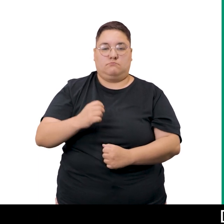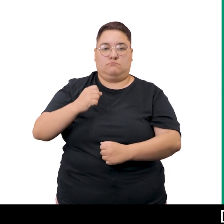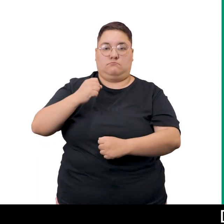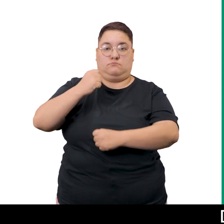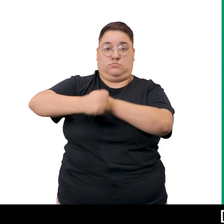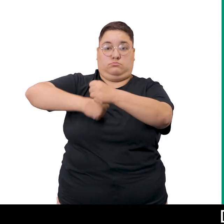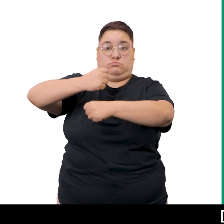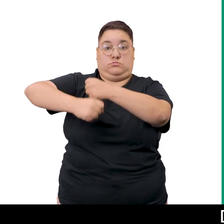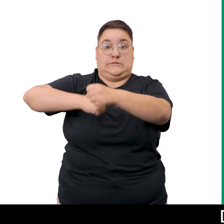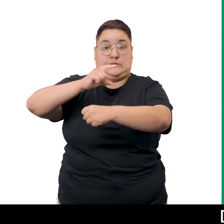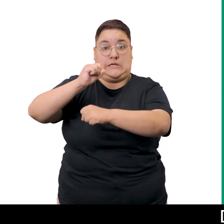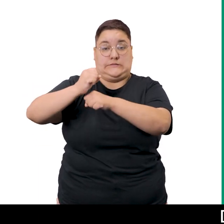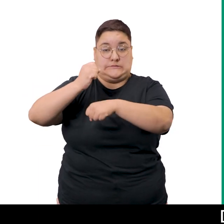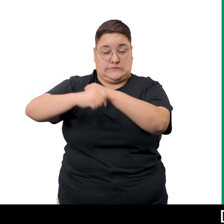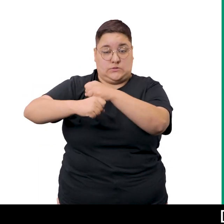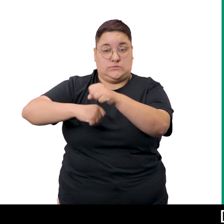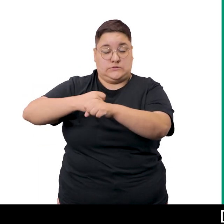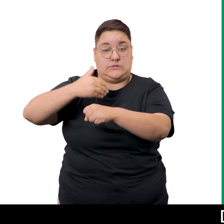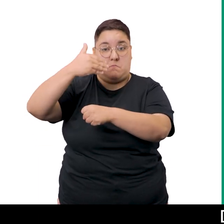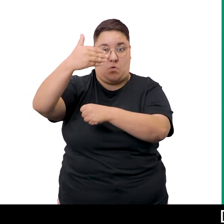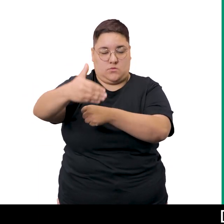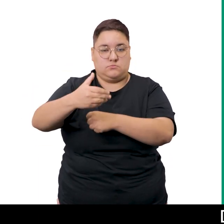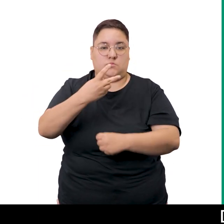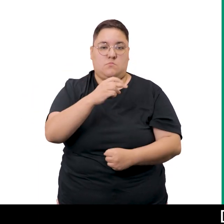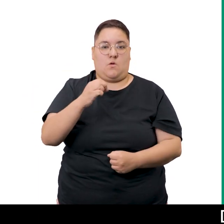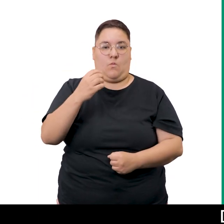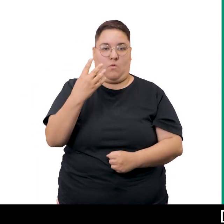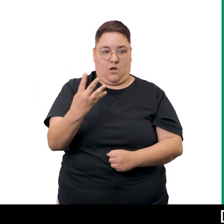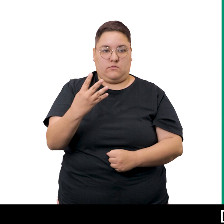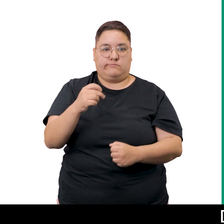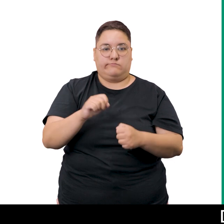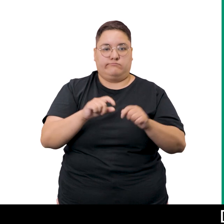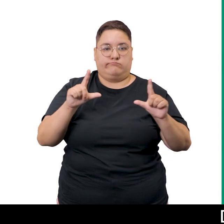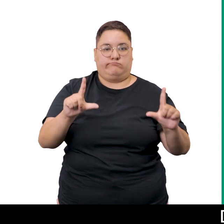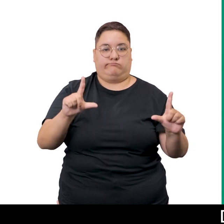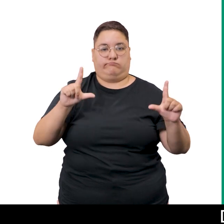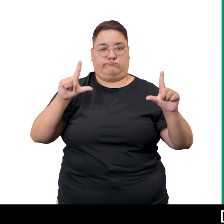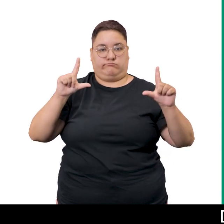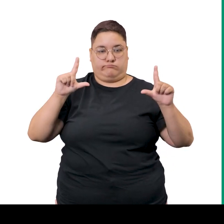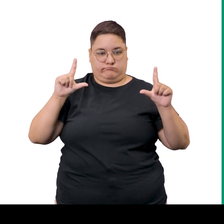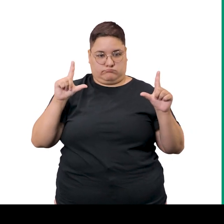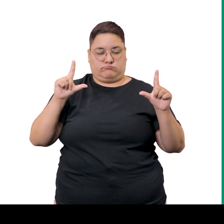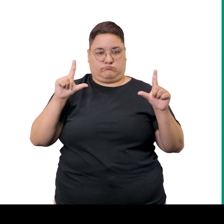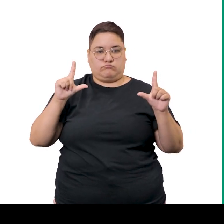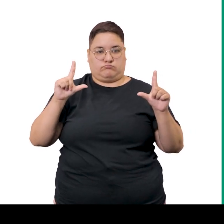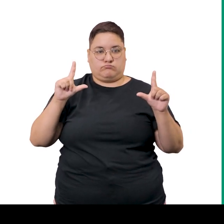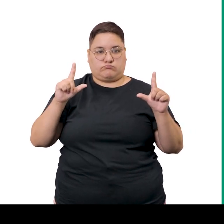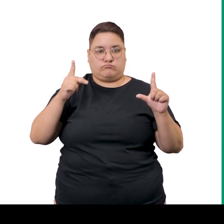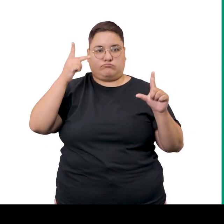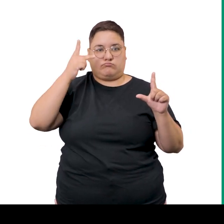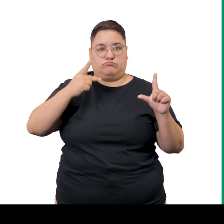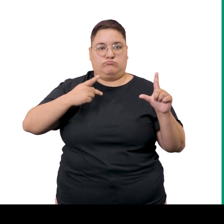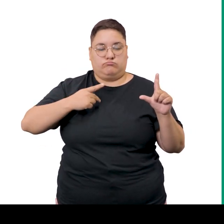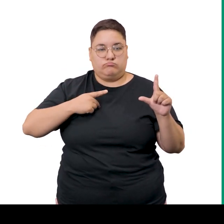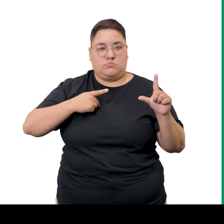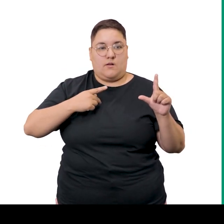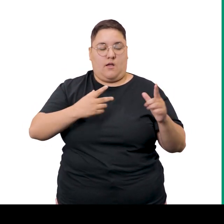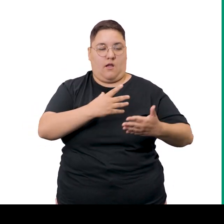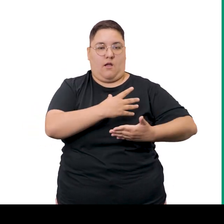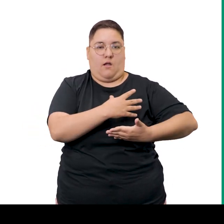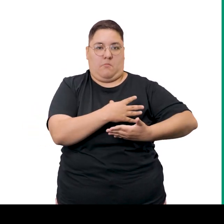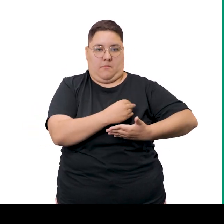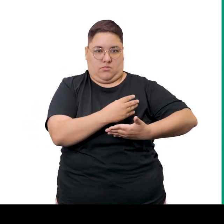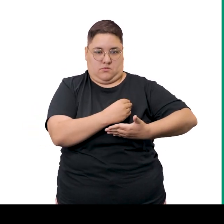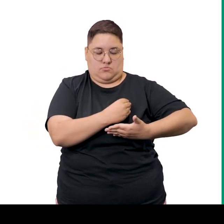10 anos após, em 2004, Opie produziu Self-Portrait Nursing, em português,